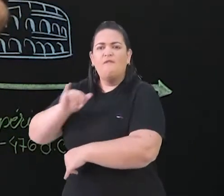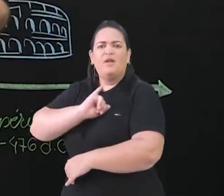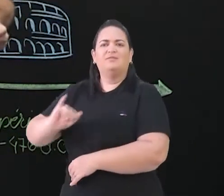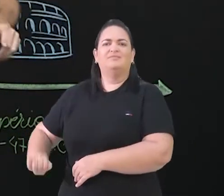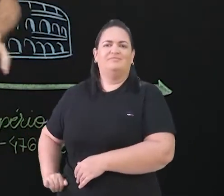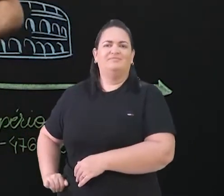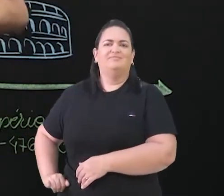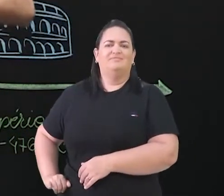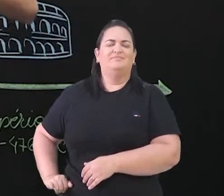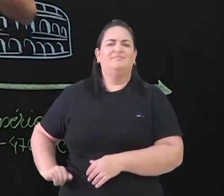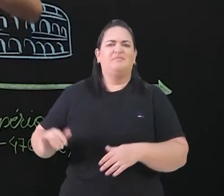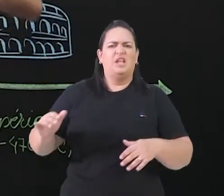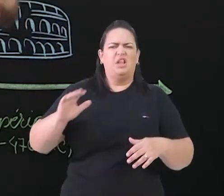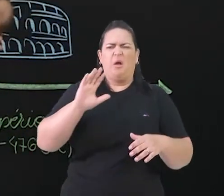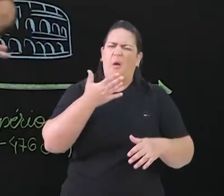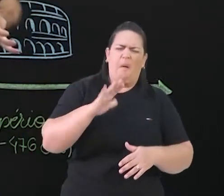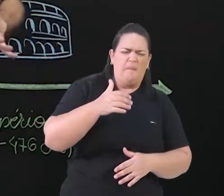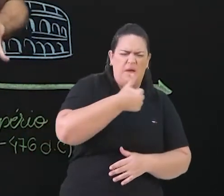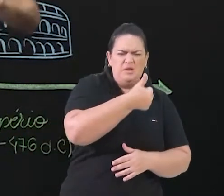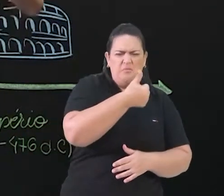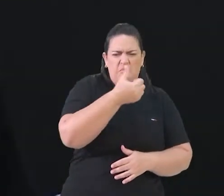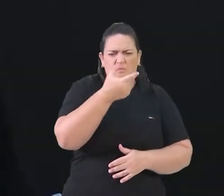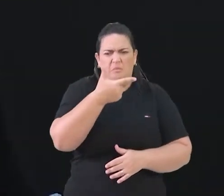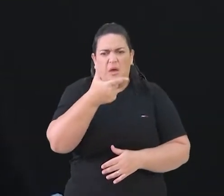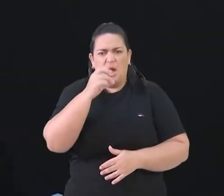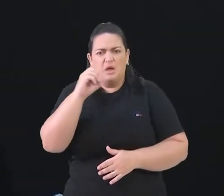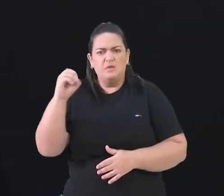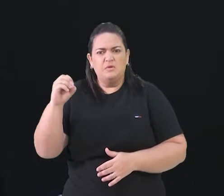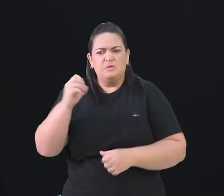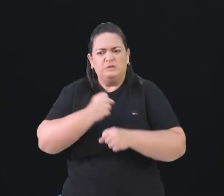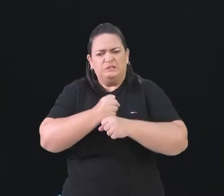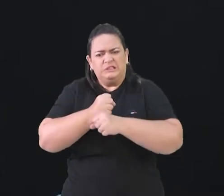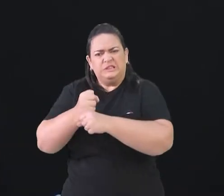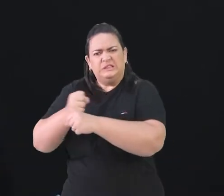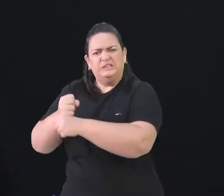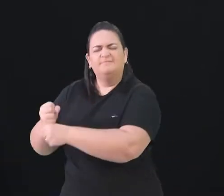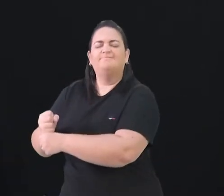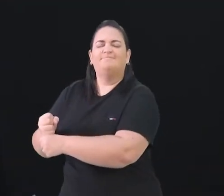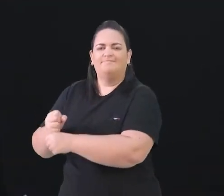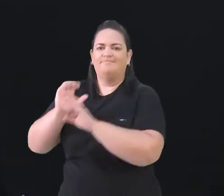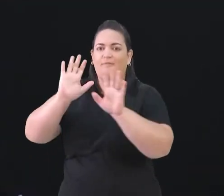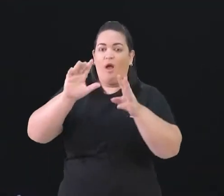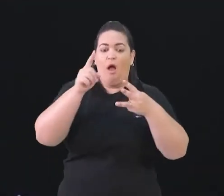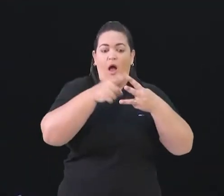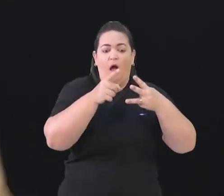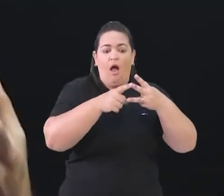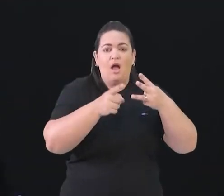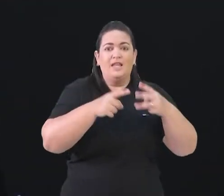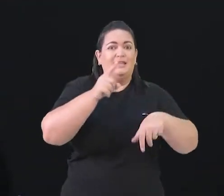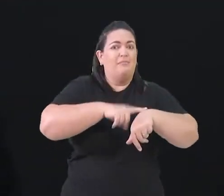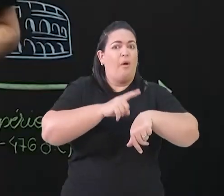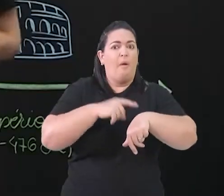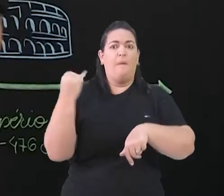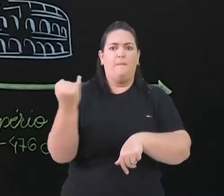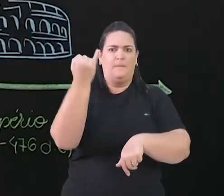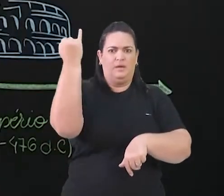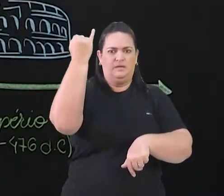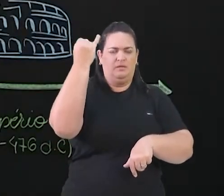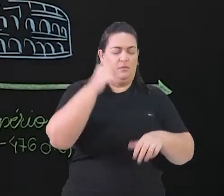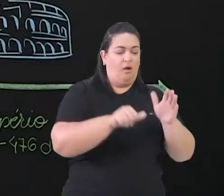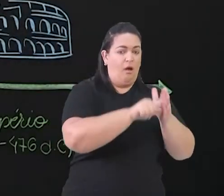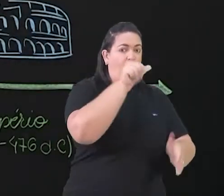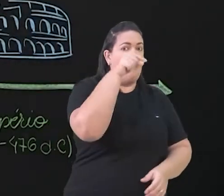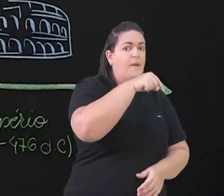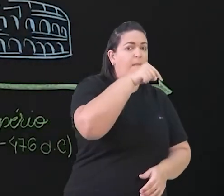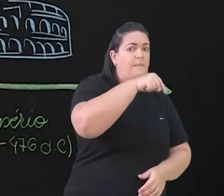grande de história humana, algo em torno de 1.200 anos. Agora a gente vai dar atenção a 3 momentos importantes da história romana. O primeiro